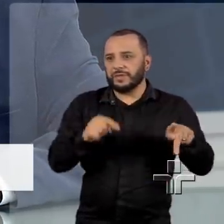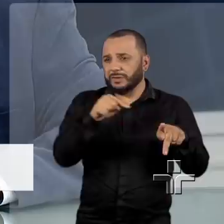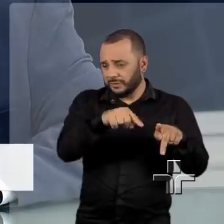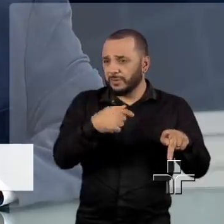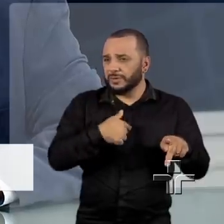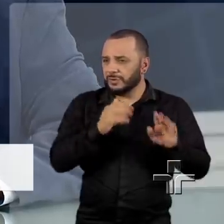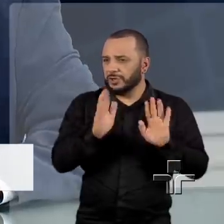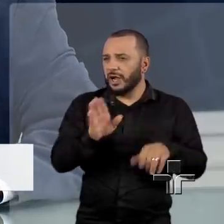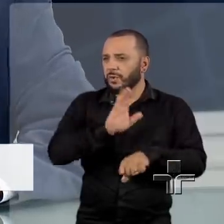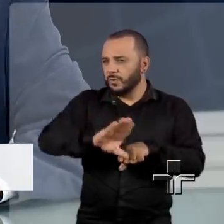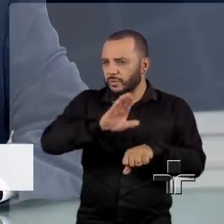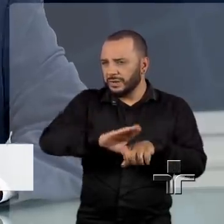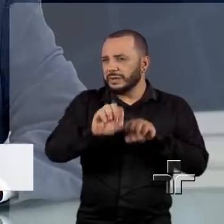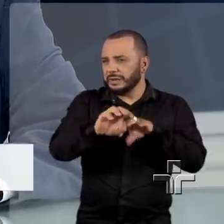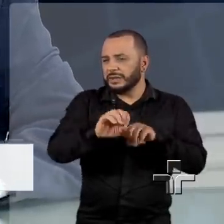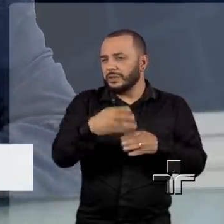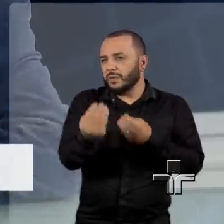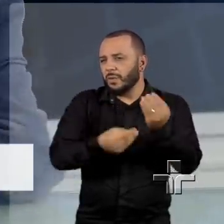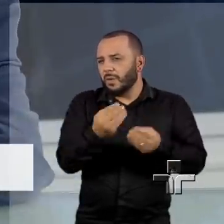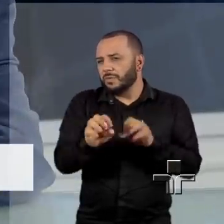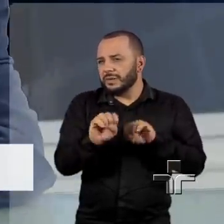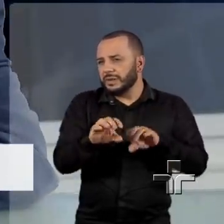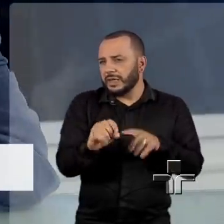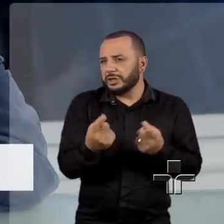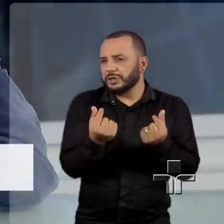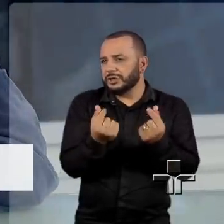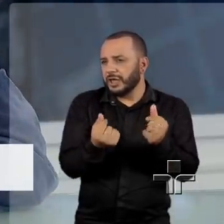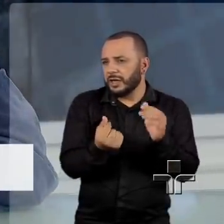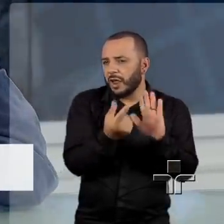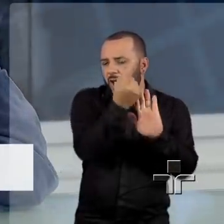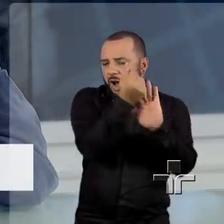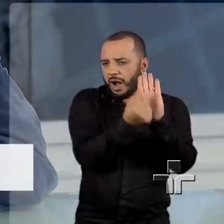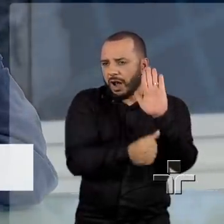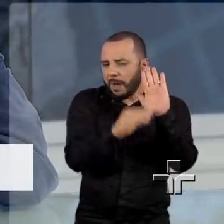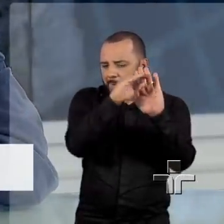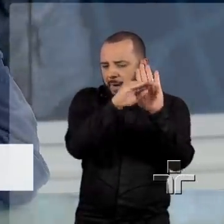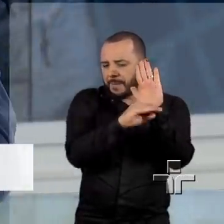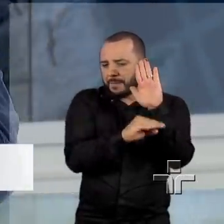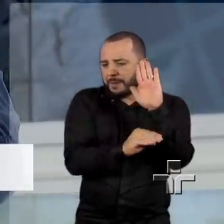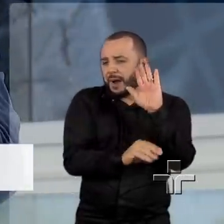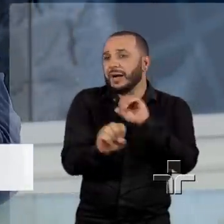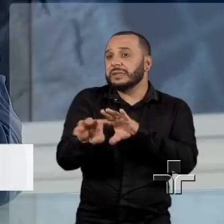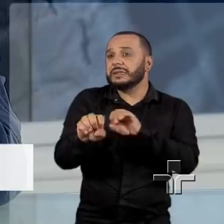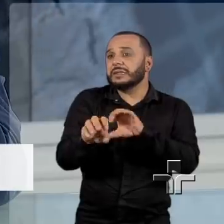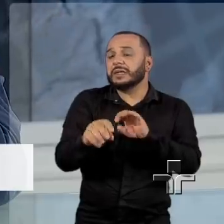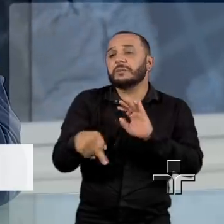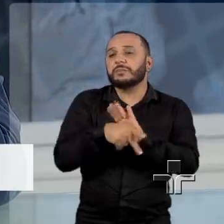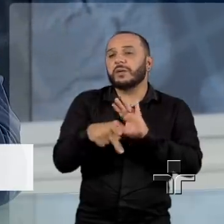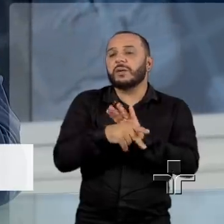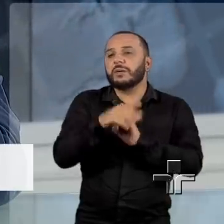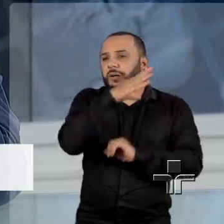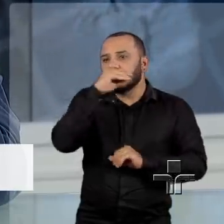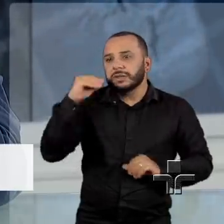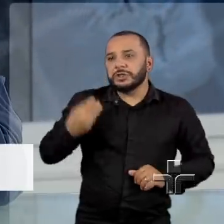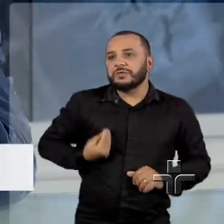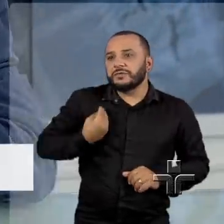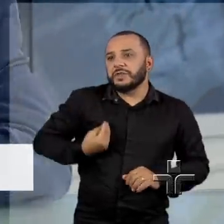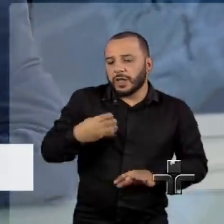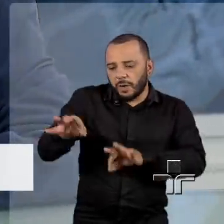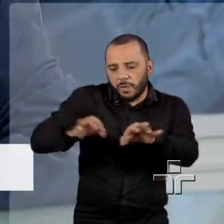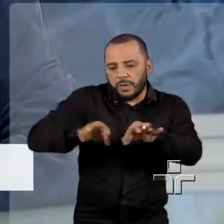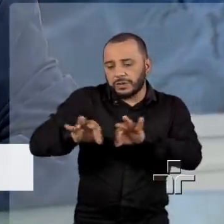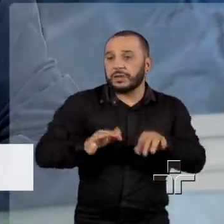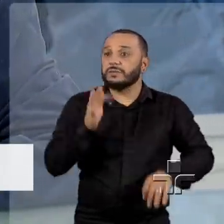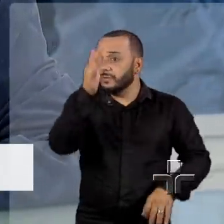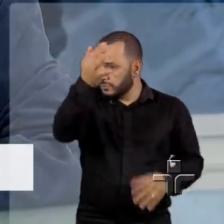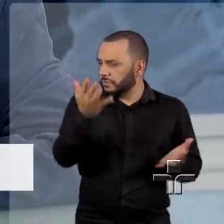dando cursos sobre educação financeira para adolescentes, para saber organizar a vida deles no futuro. Então, a